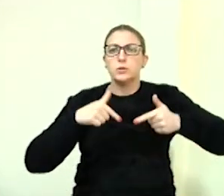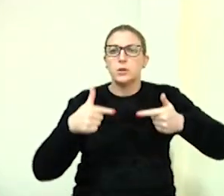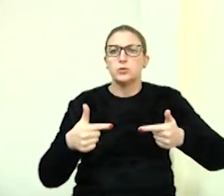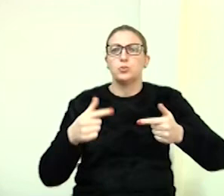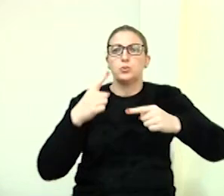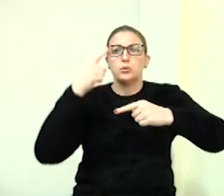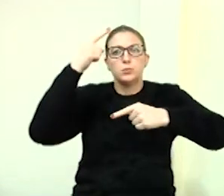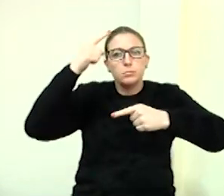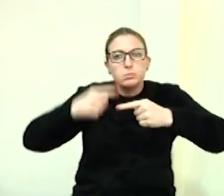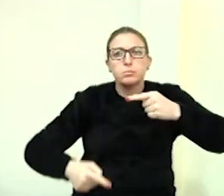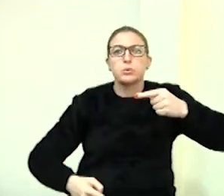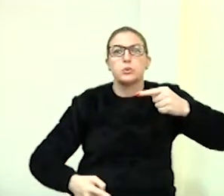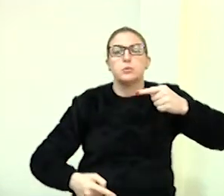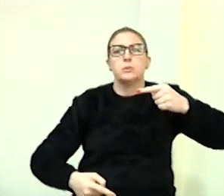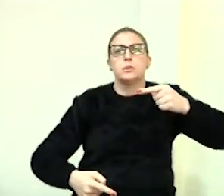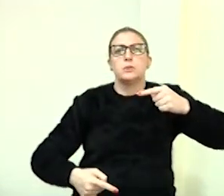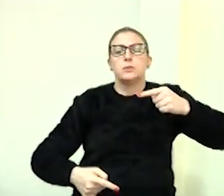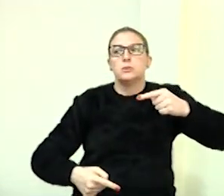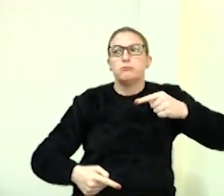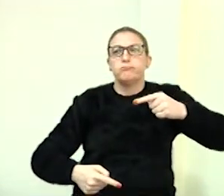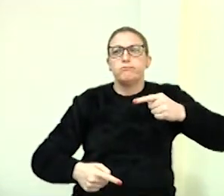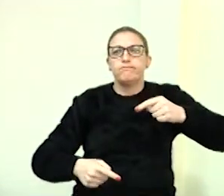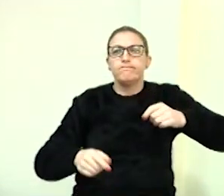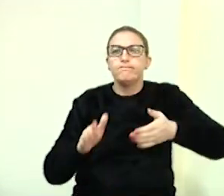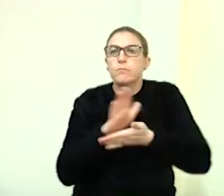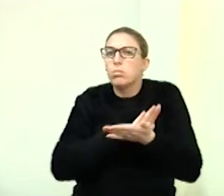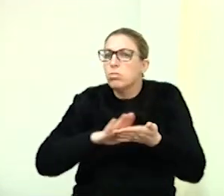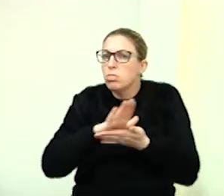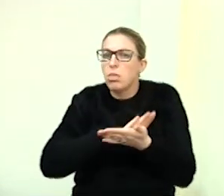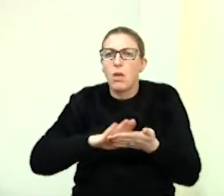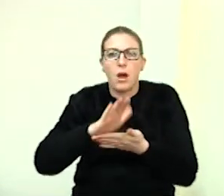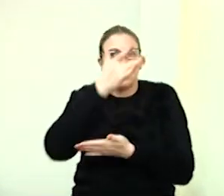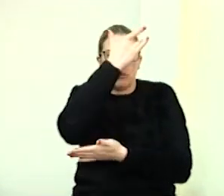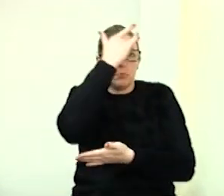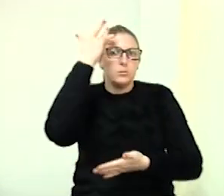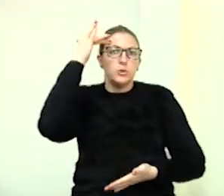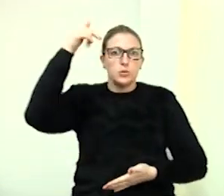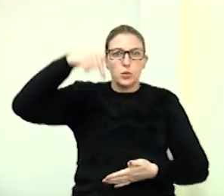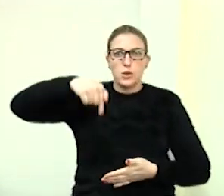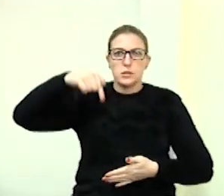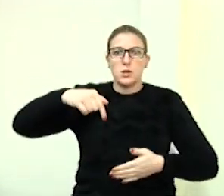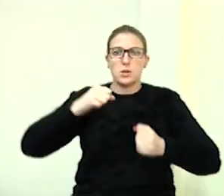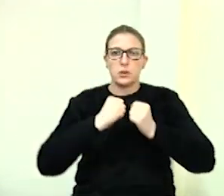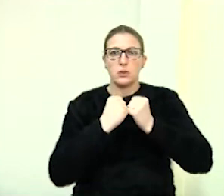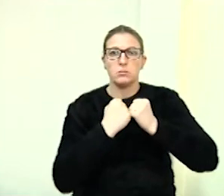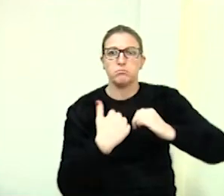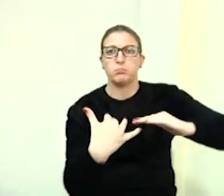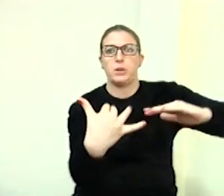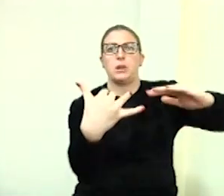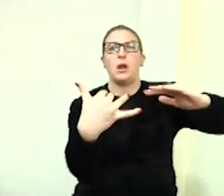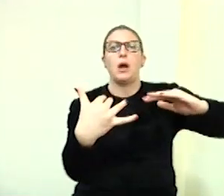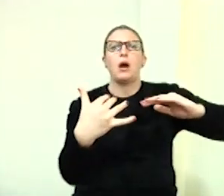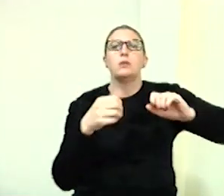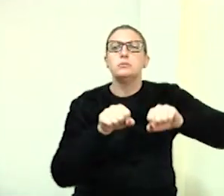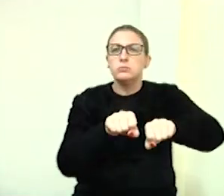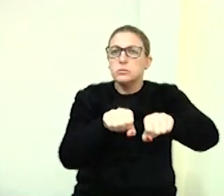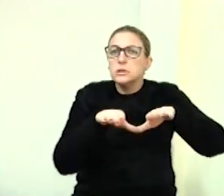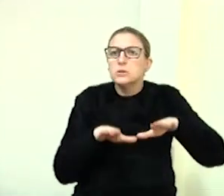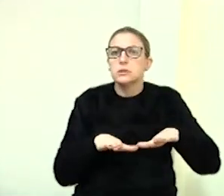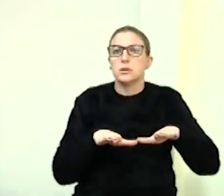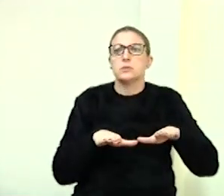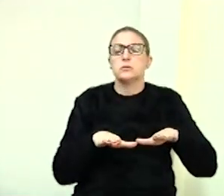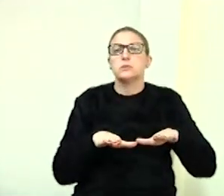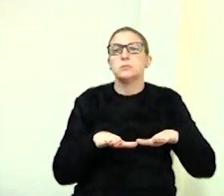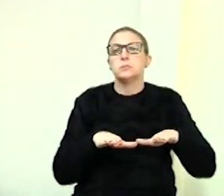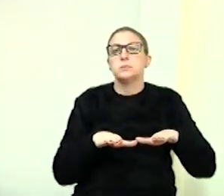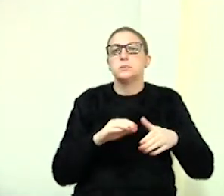esvaziamos o plenário, não permitimos a entrada de pessoas para que se possa assistir às